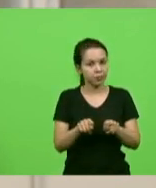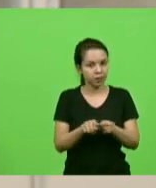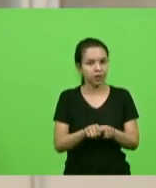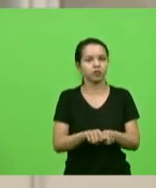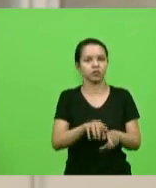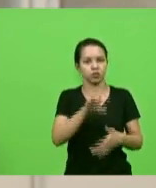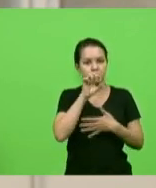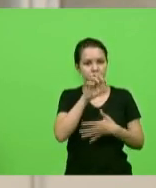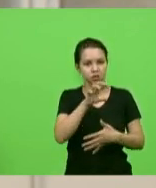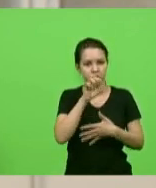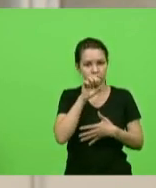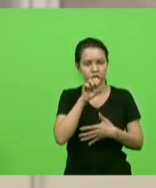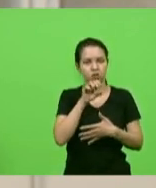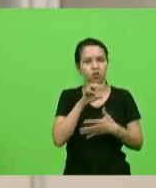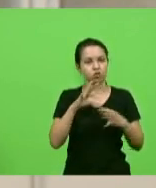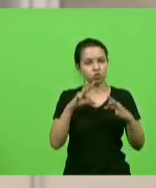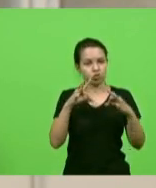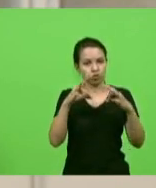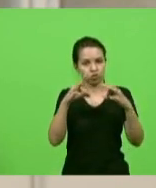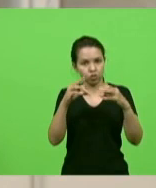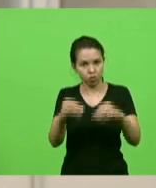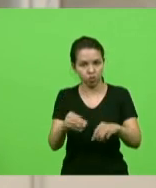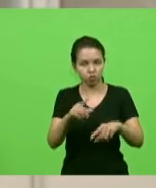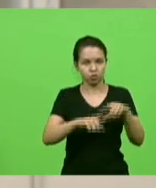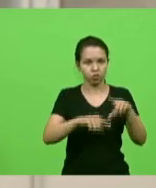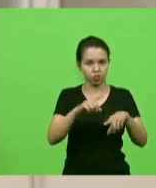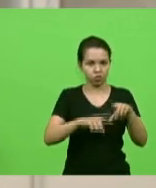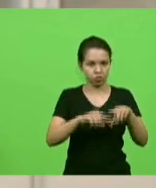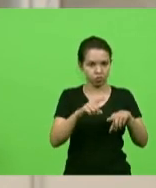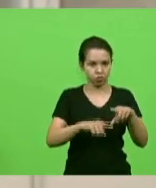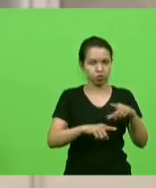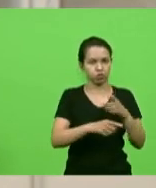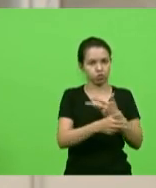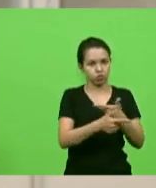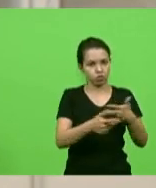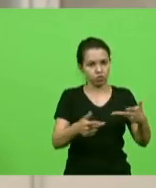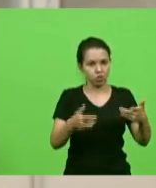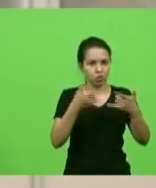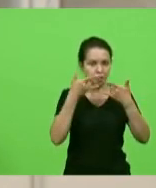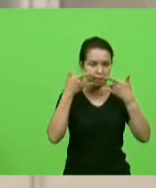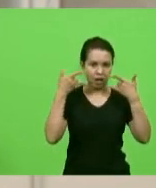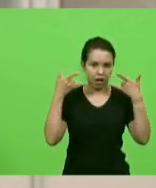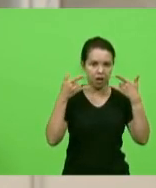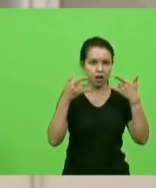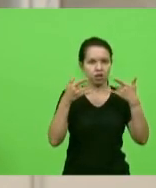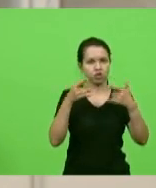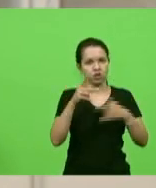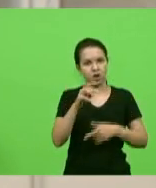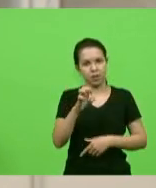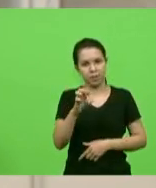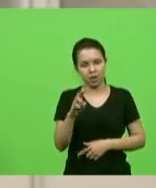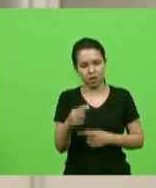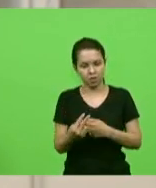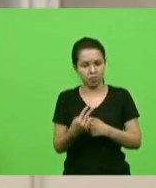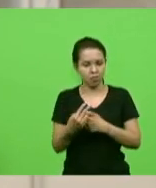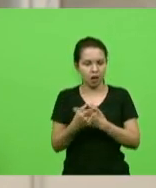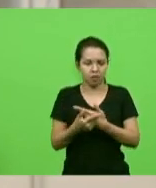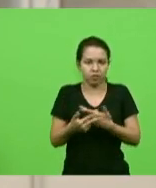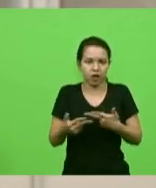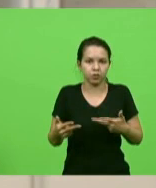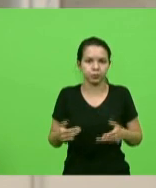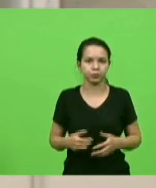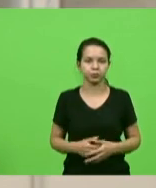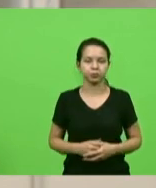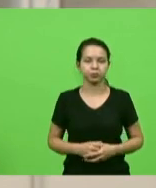respiradores com o de todos os equipamentos envolvidos máscaras epis enfim e por e por